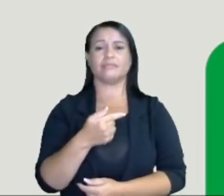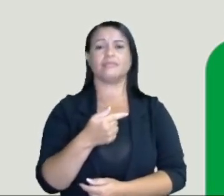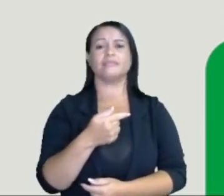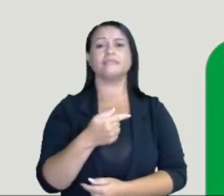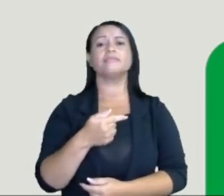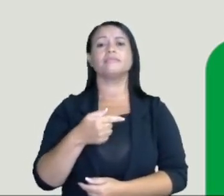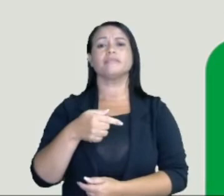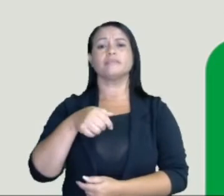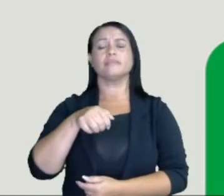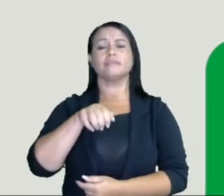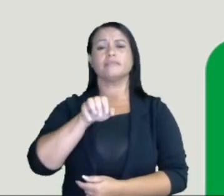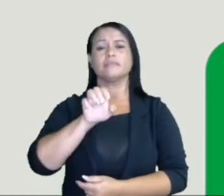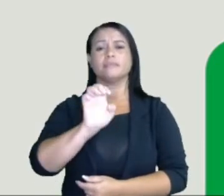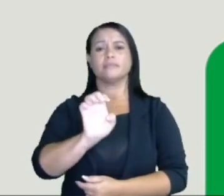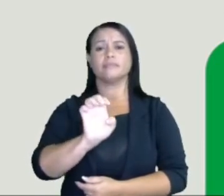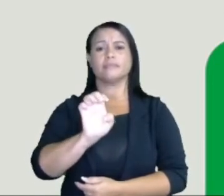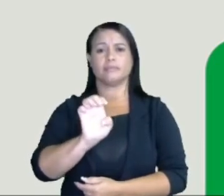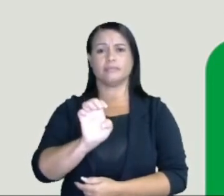G,